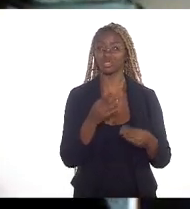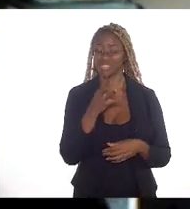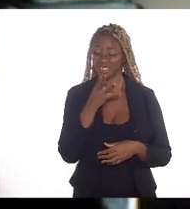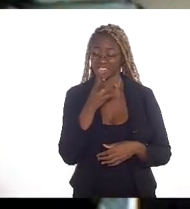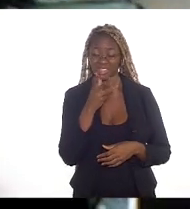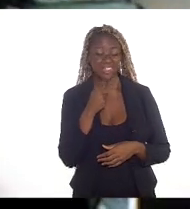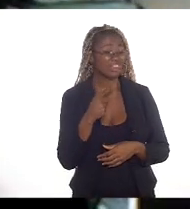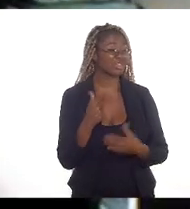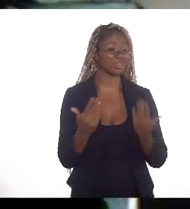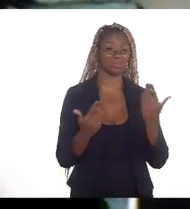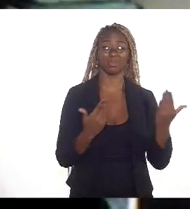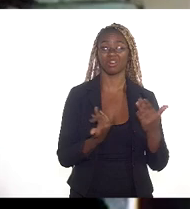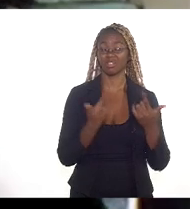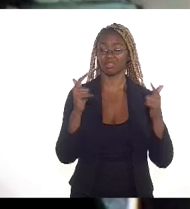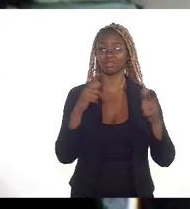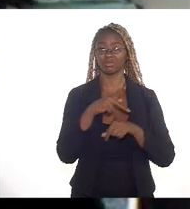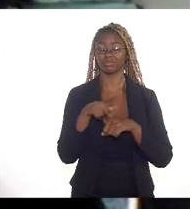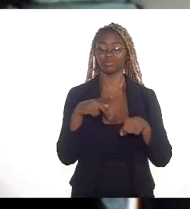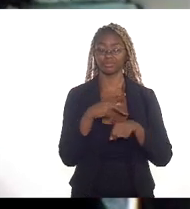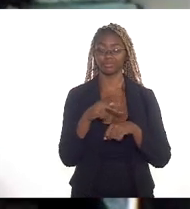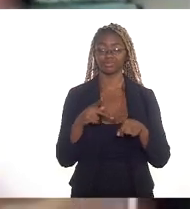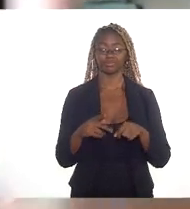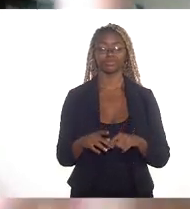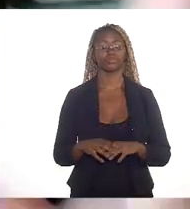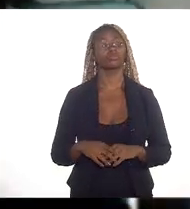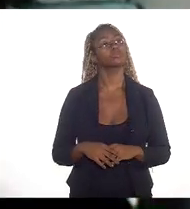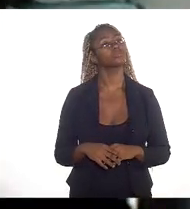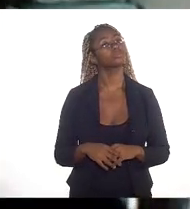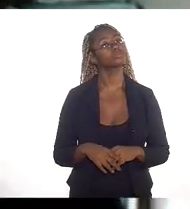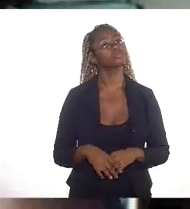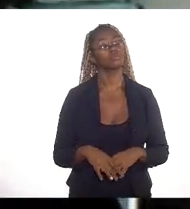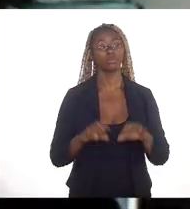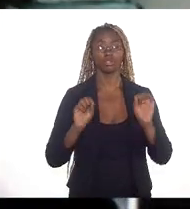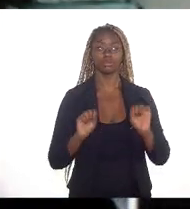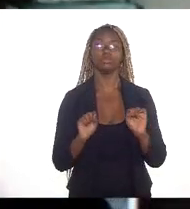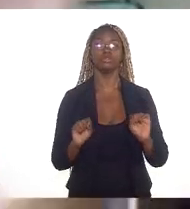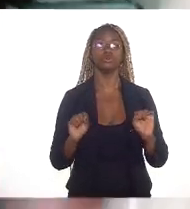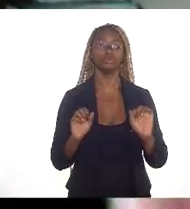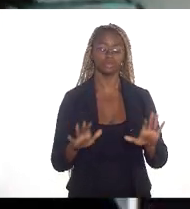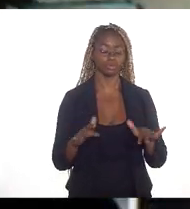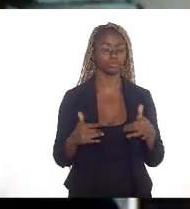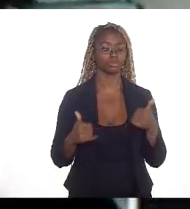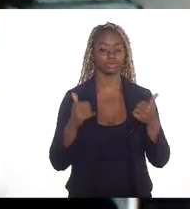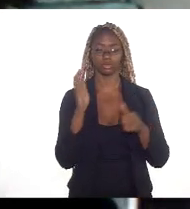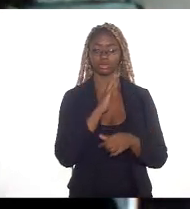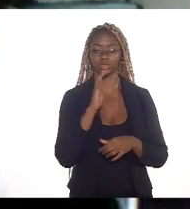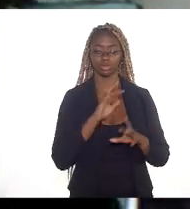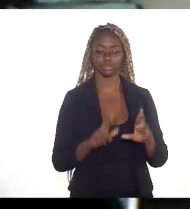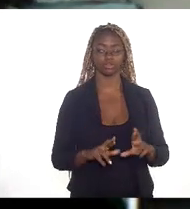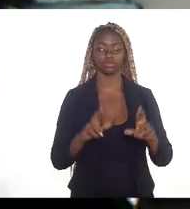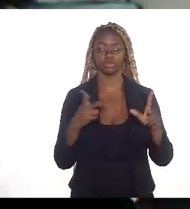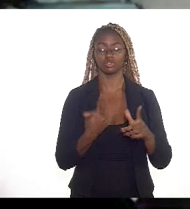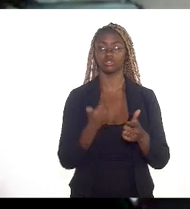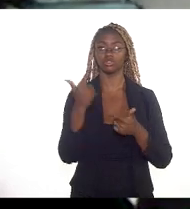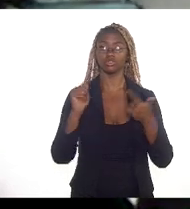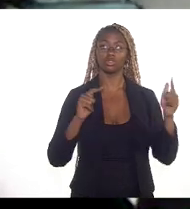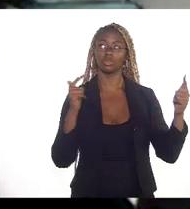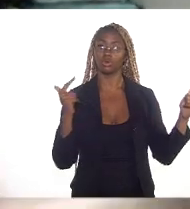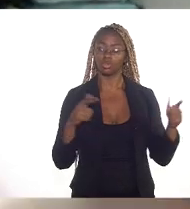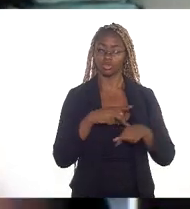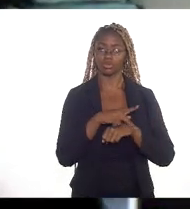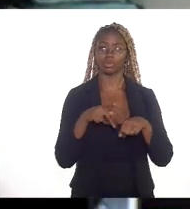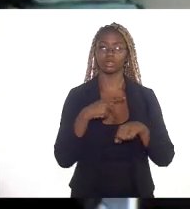muitos países, especialmente está mais lento do que poderia ser, porque o Brasil, diferente de outros países, tem o Instituto